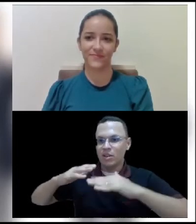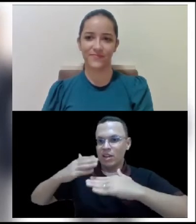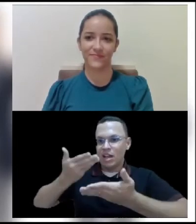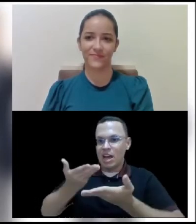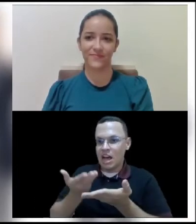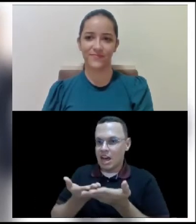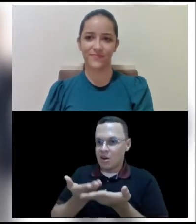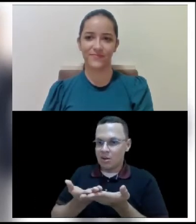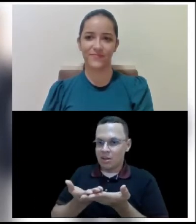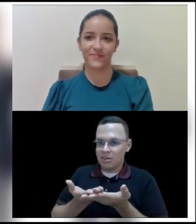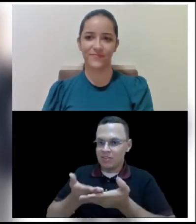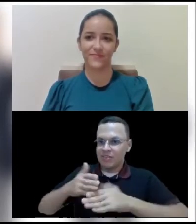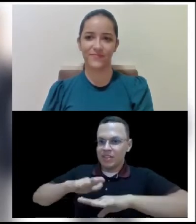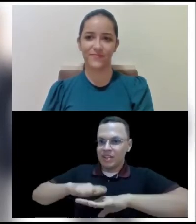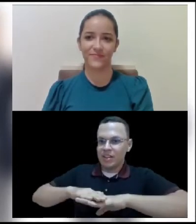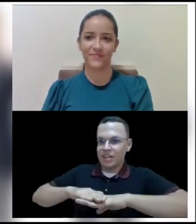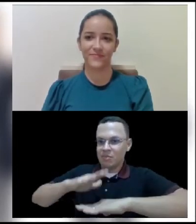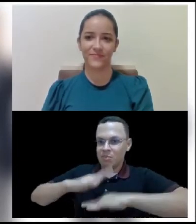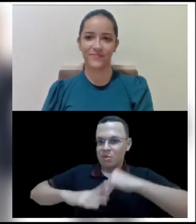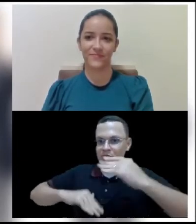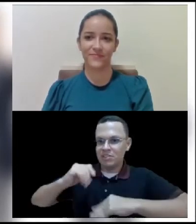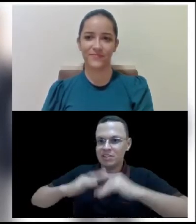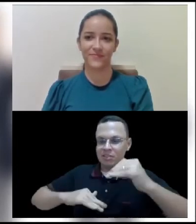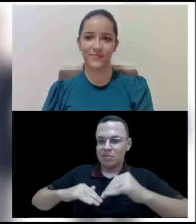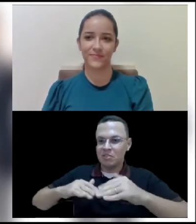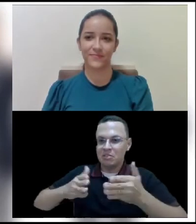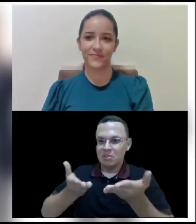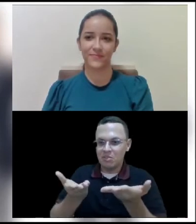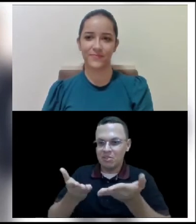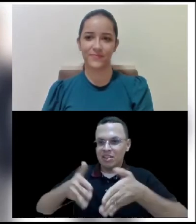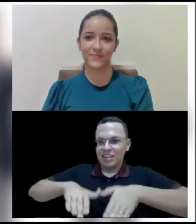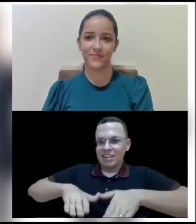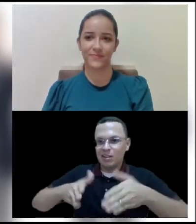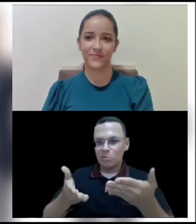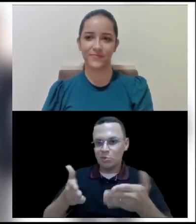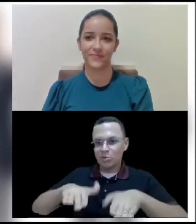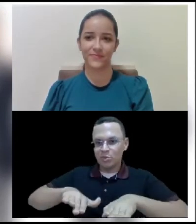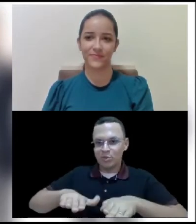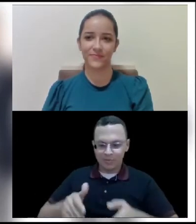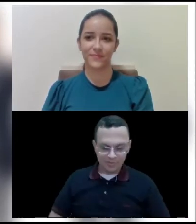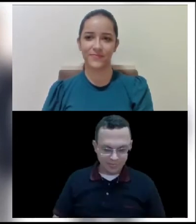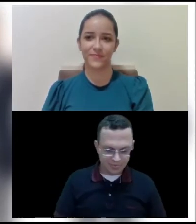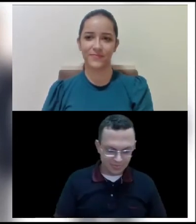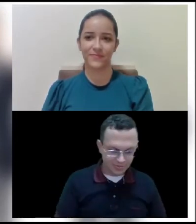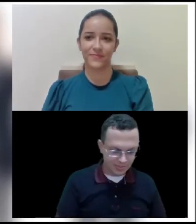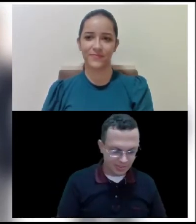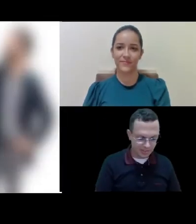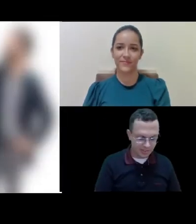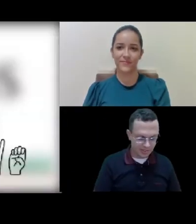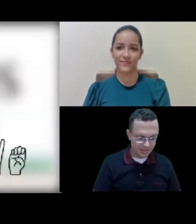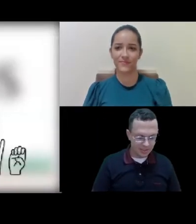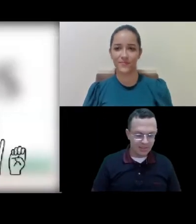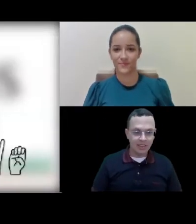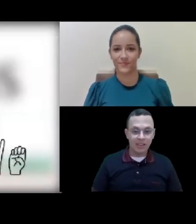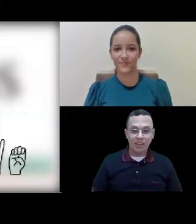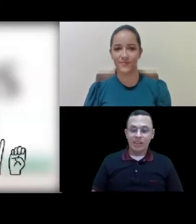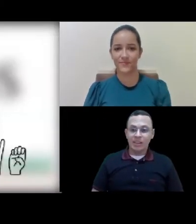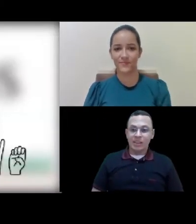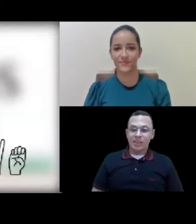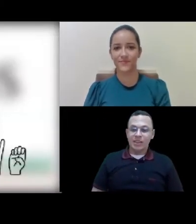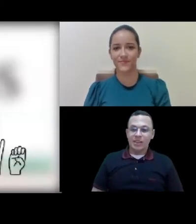Profissão, aula, profissão. Então, ó, mudou.